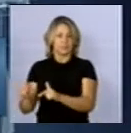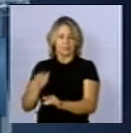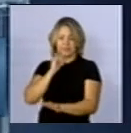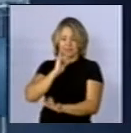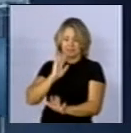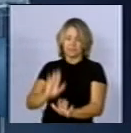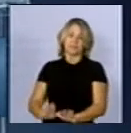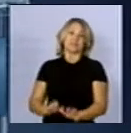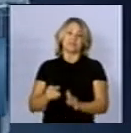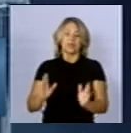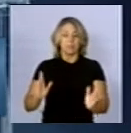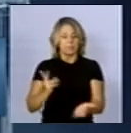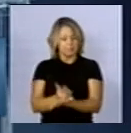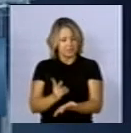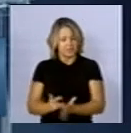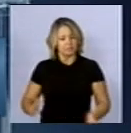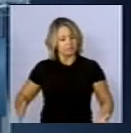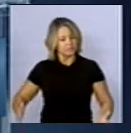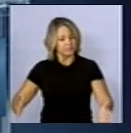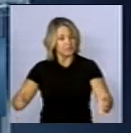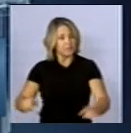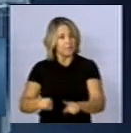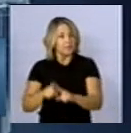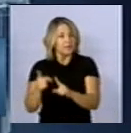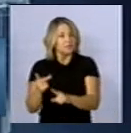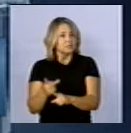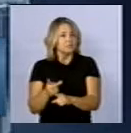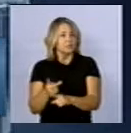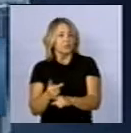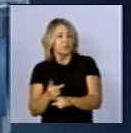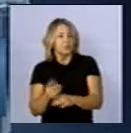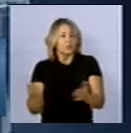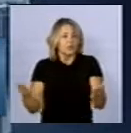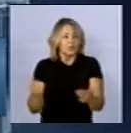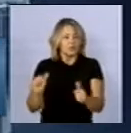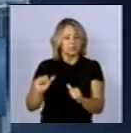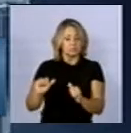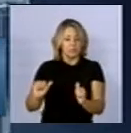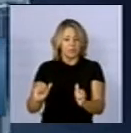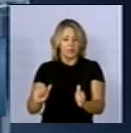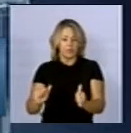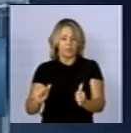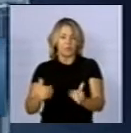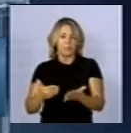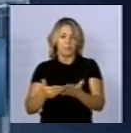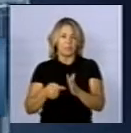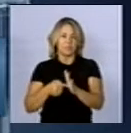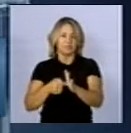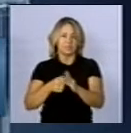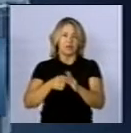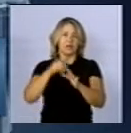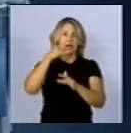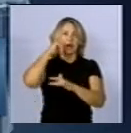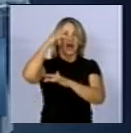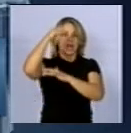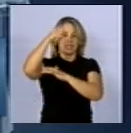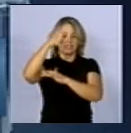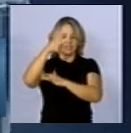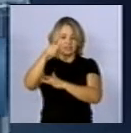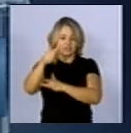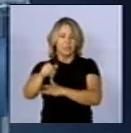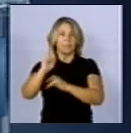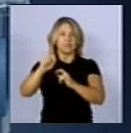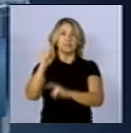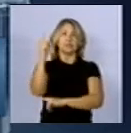mantém a faixa mas que se busque eh no entanto elevar esses Condutores no sentido de que esteja numa